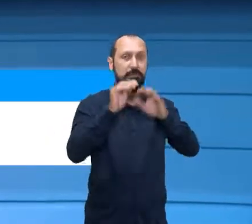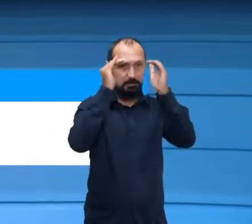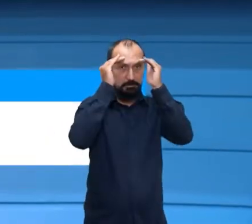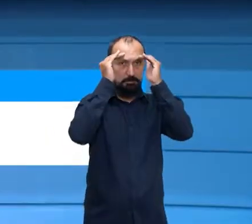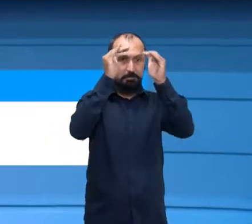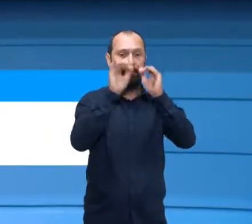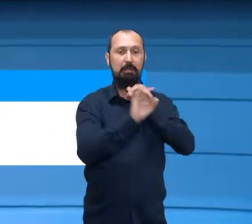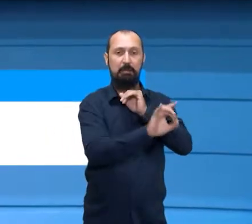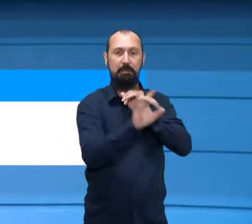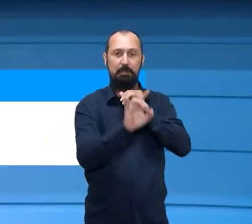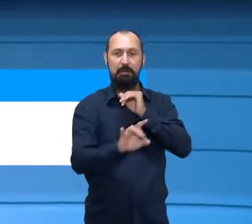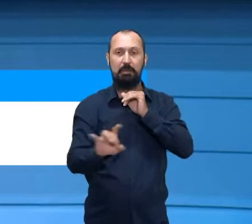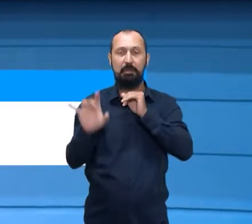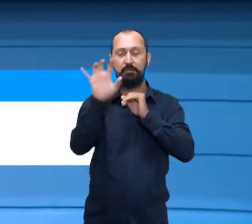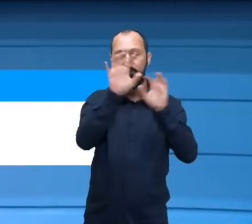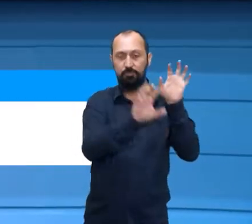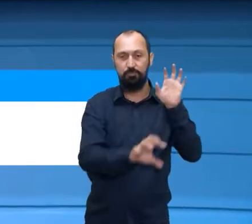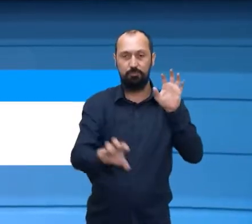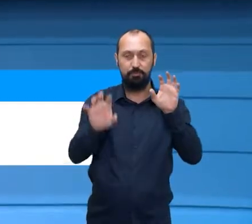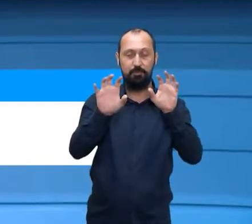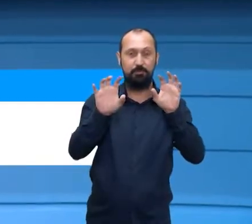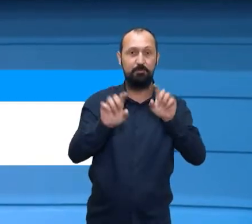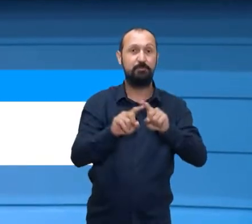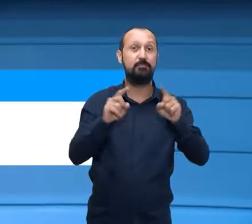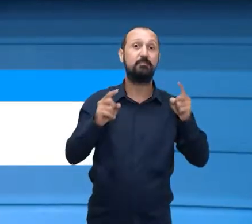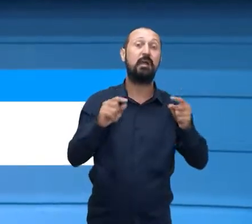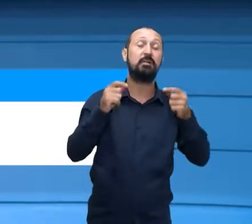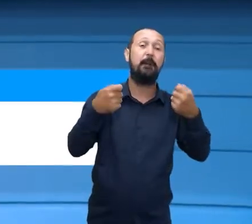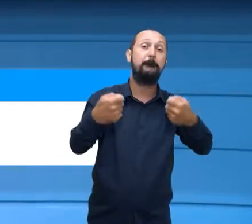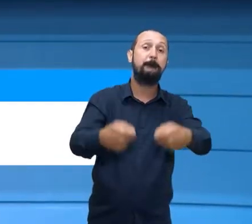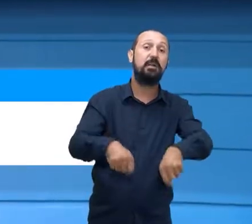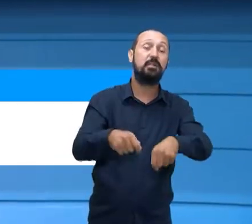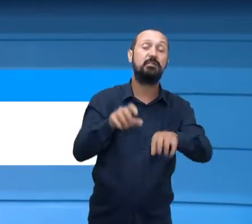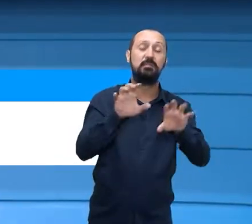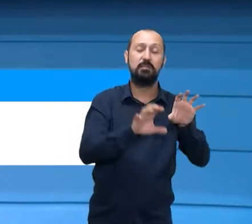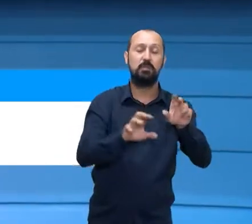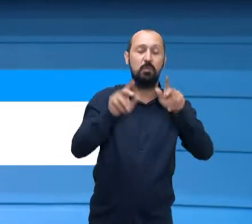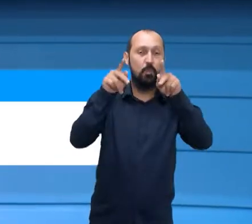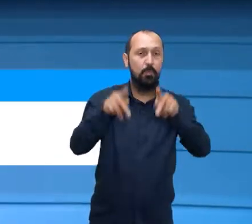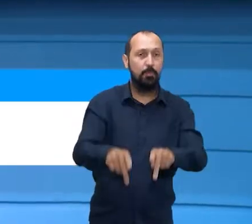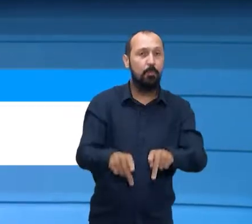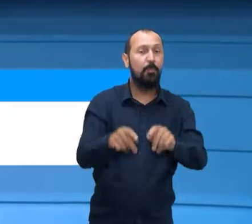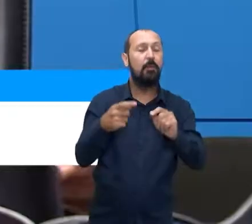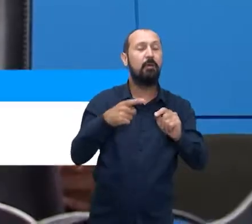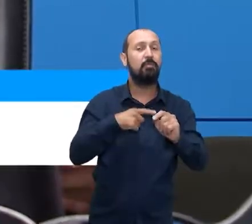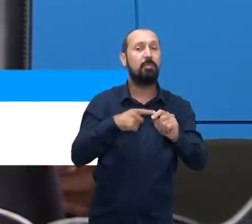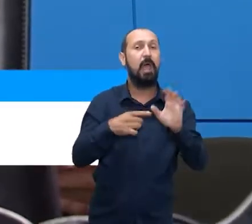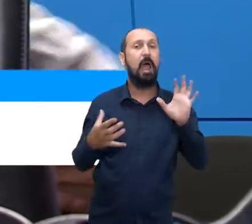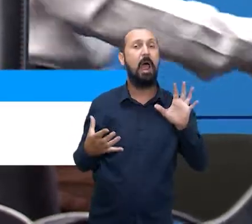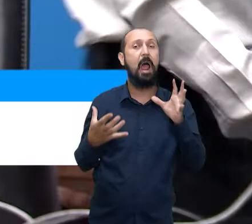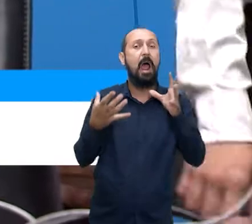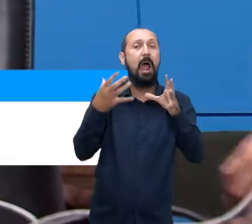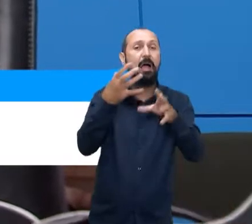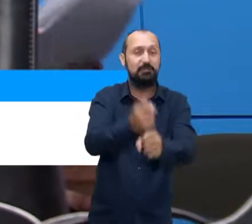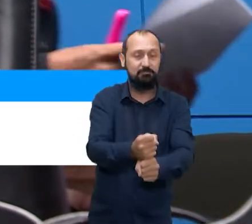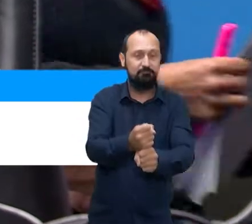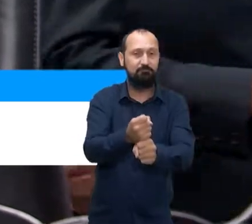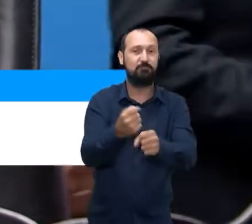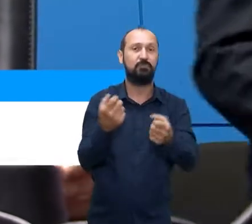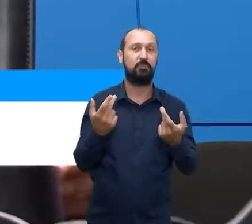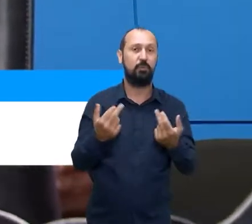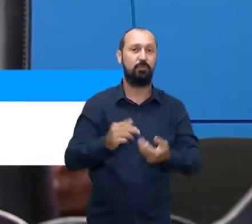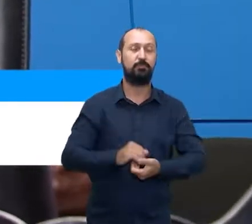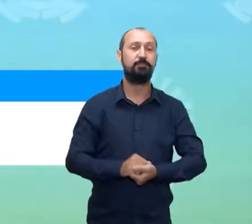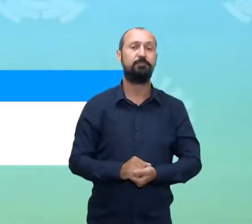as potencialidades de cada região. Entretanto, se faz necessário que o setor público faça adesão ao